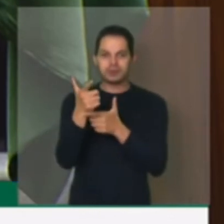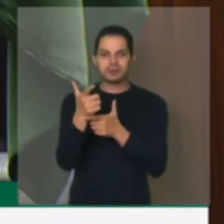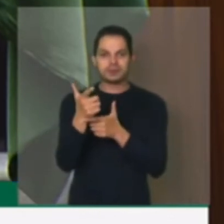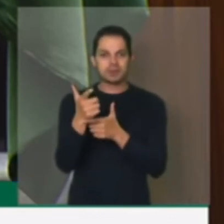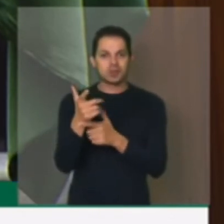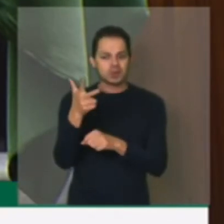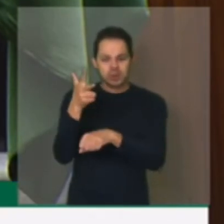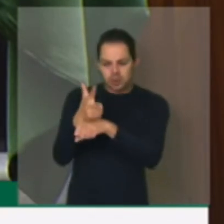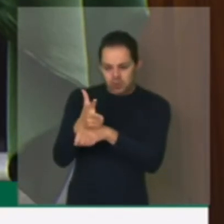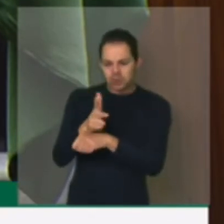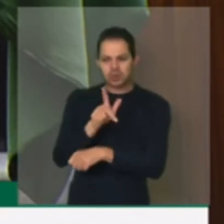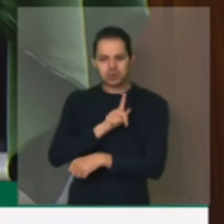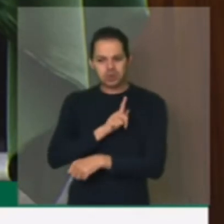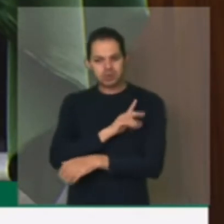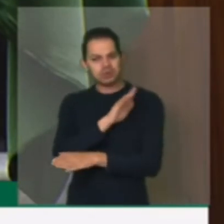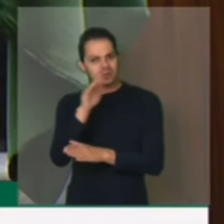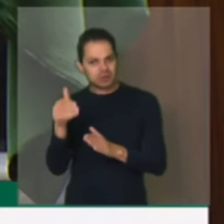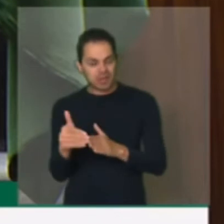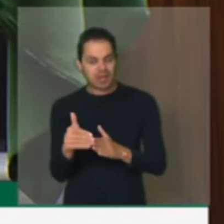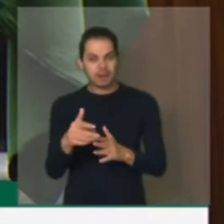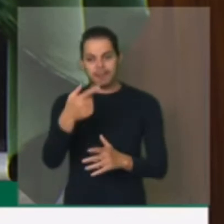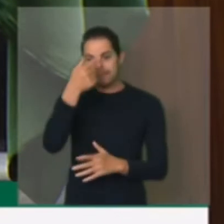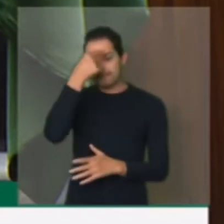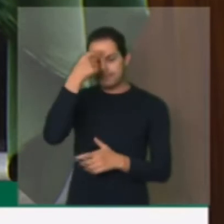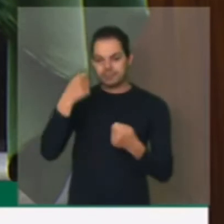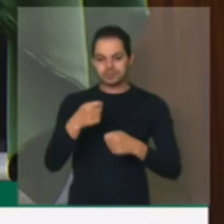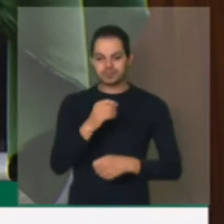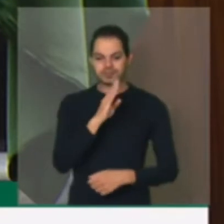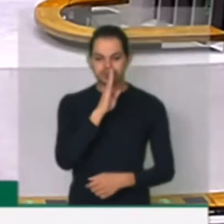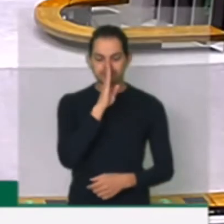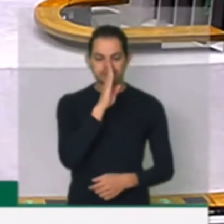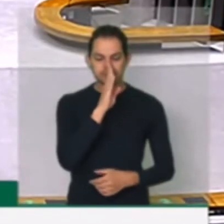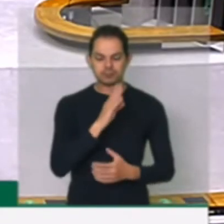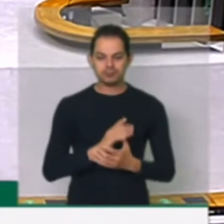medida sensata, de bom senso, é